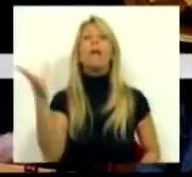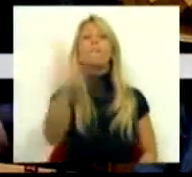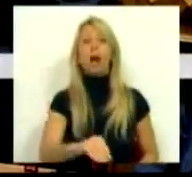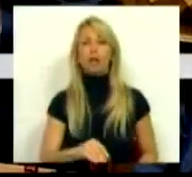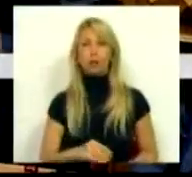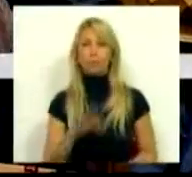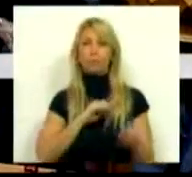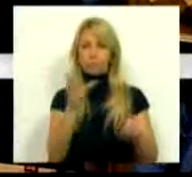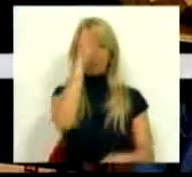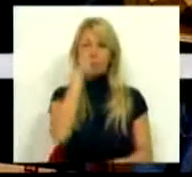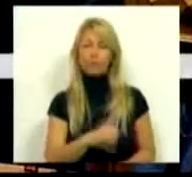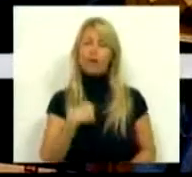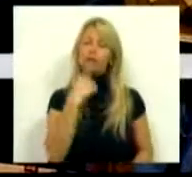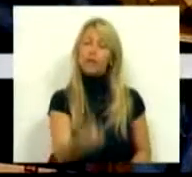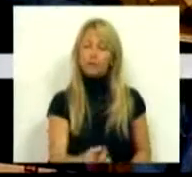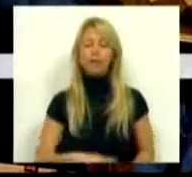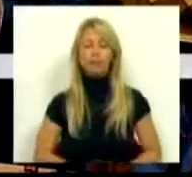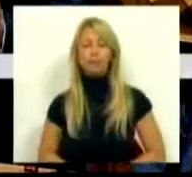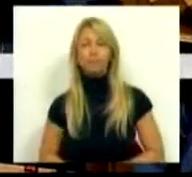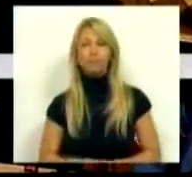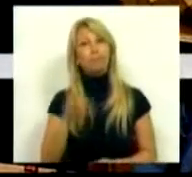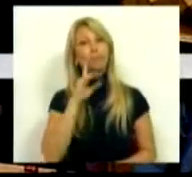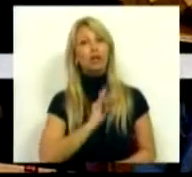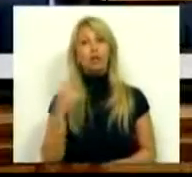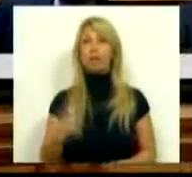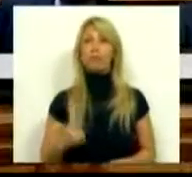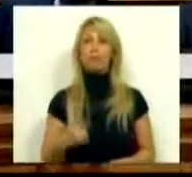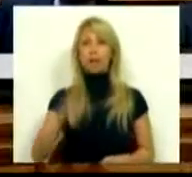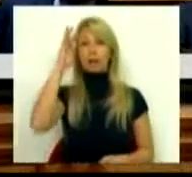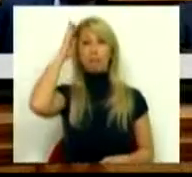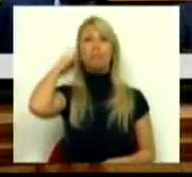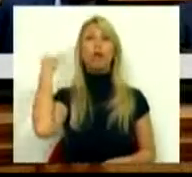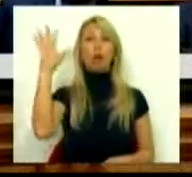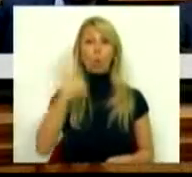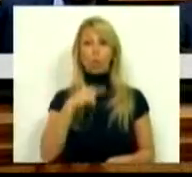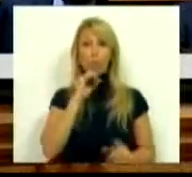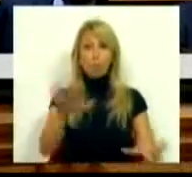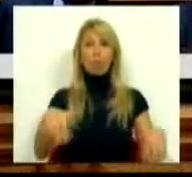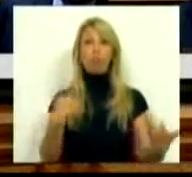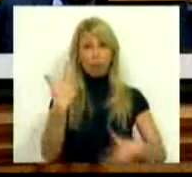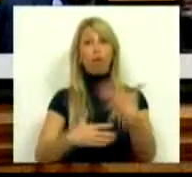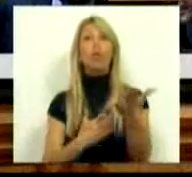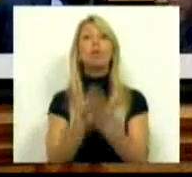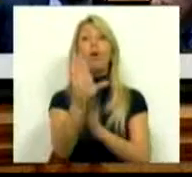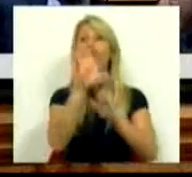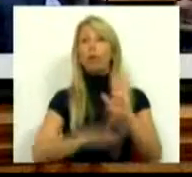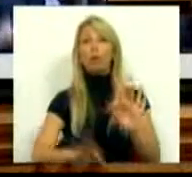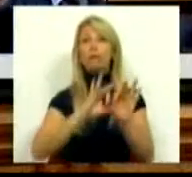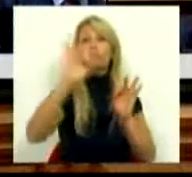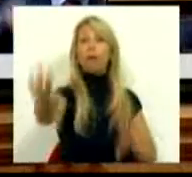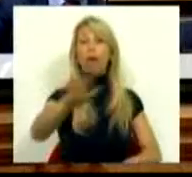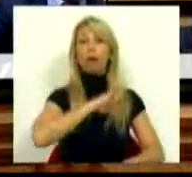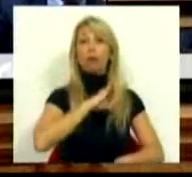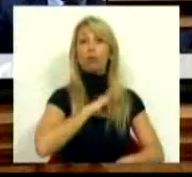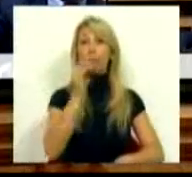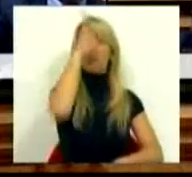Primeiro-Ministro, vou-lhe dizer o seguinte. Senhora Presidente, quando eu puder continuar em condições de igualdade, como o Sr. Primeiro-Ministro falou,